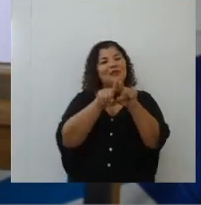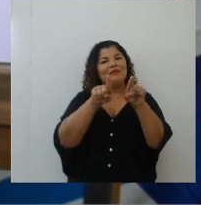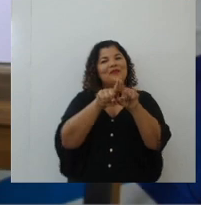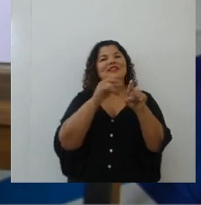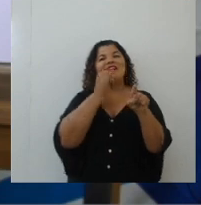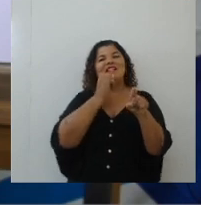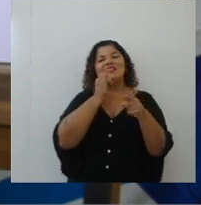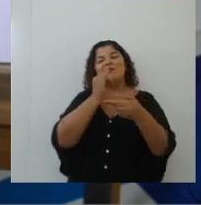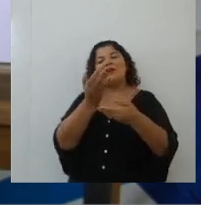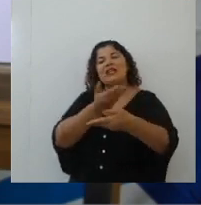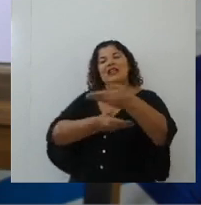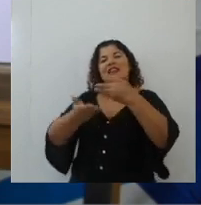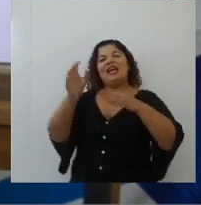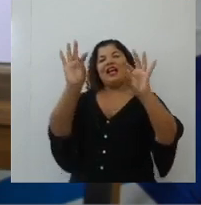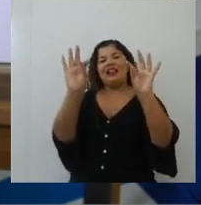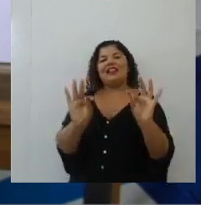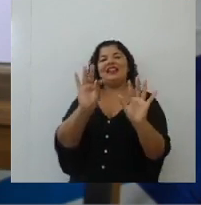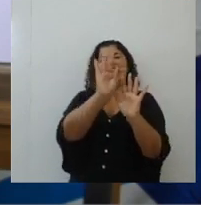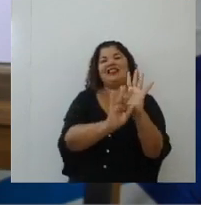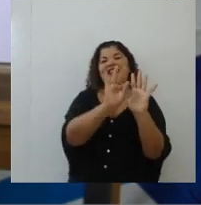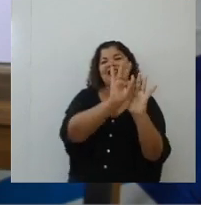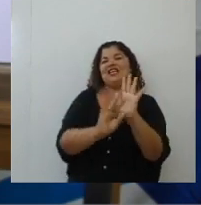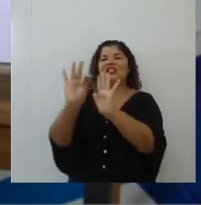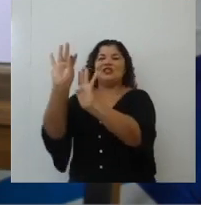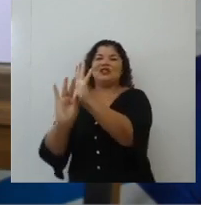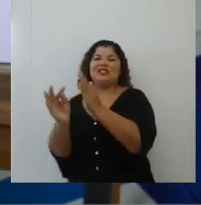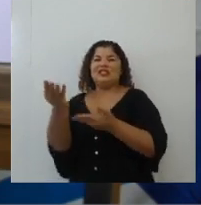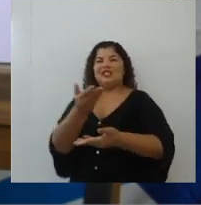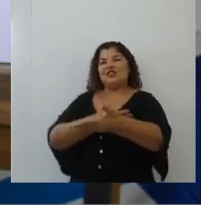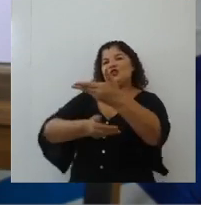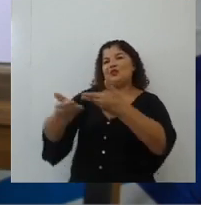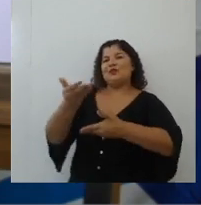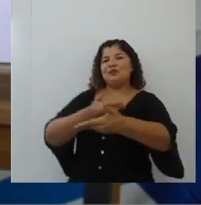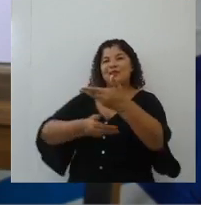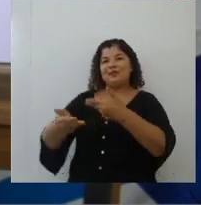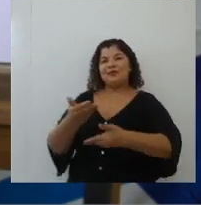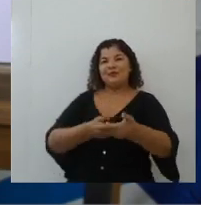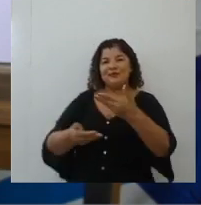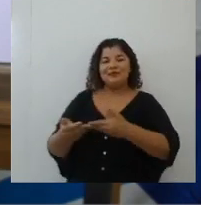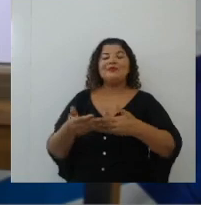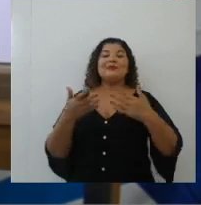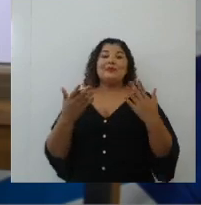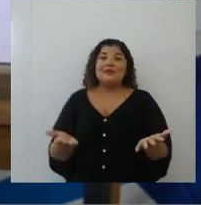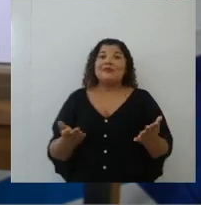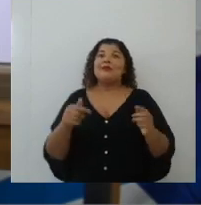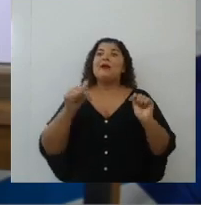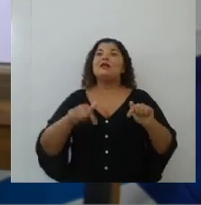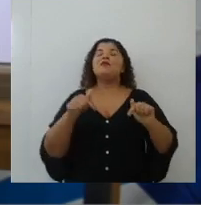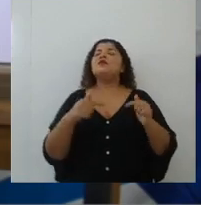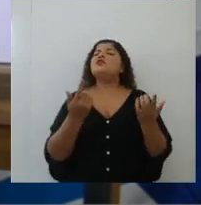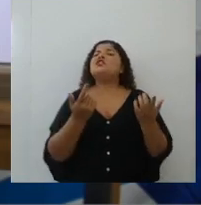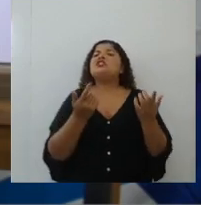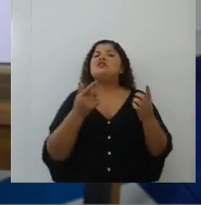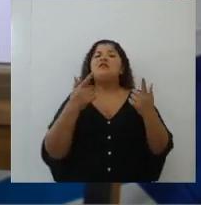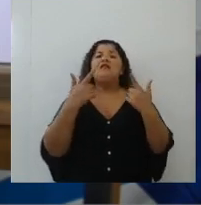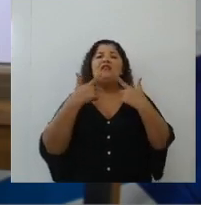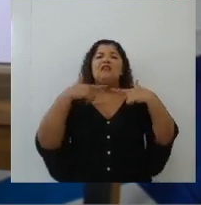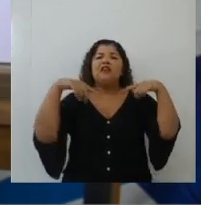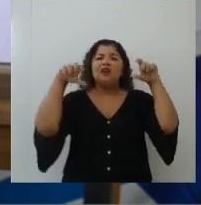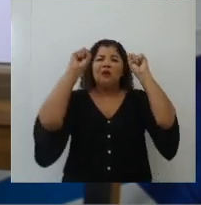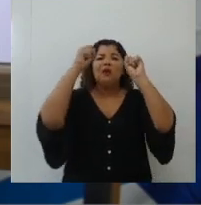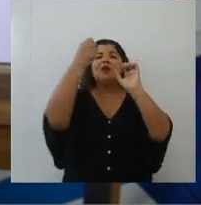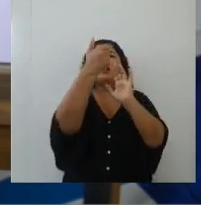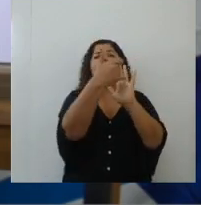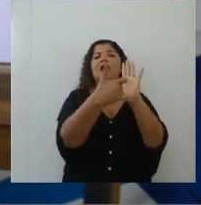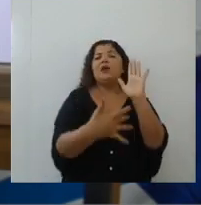intertextualidade. Um texto que dialoga, que se relaciona com outros. Tá, Luiz, mas o tema de hoje é a aula sobre figuras de linguagem. E eu vou